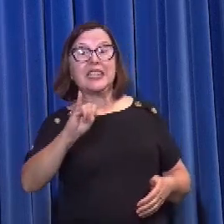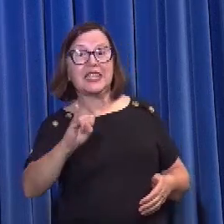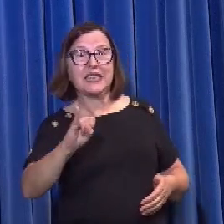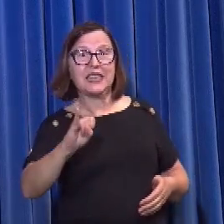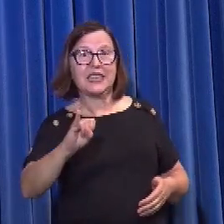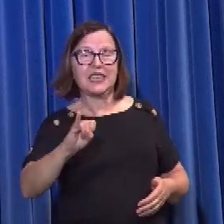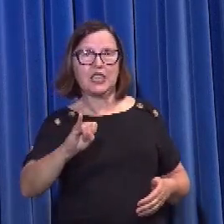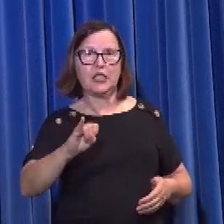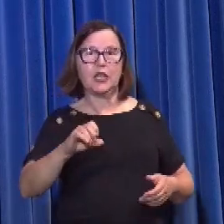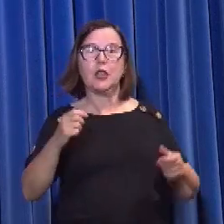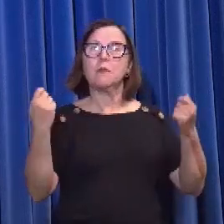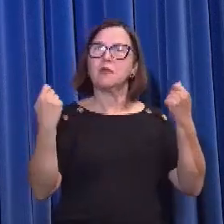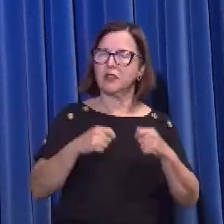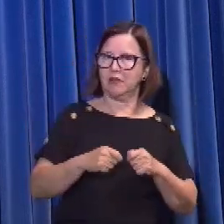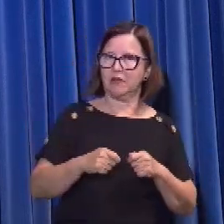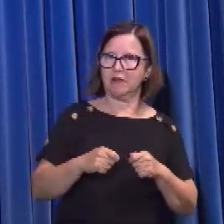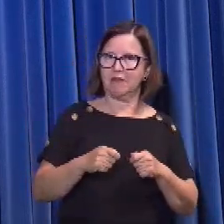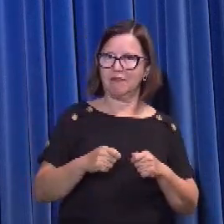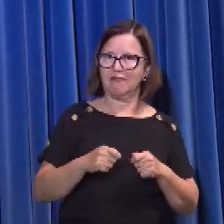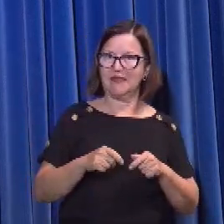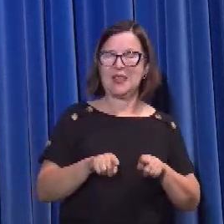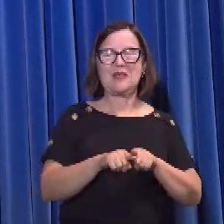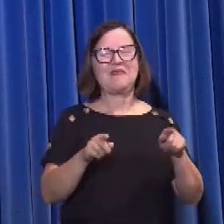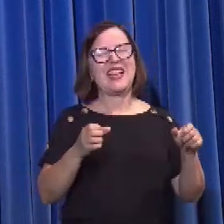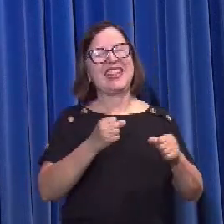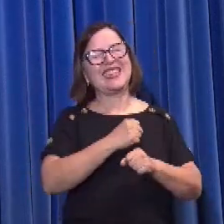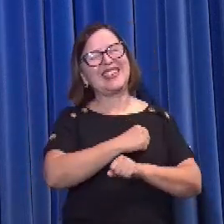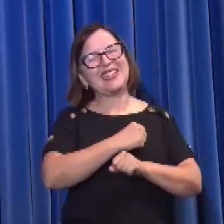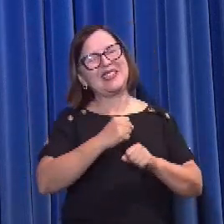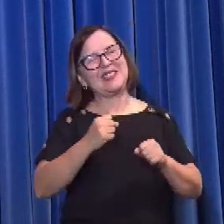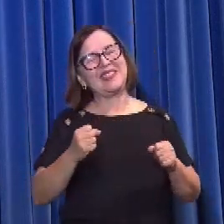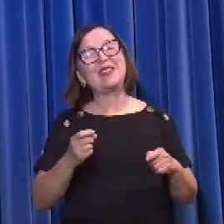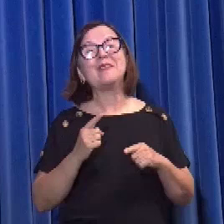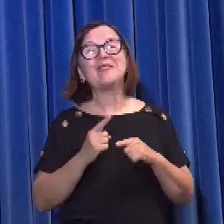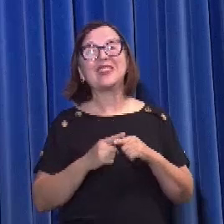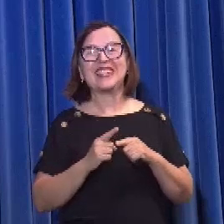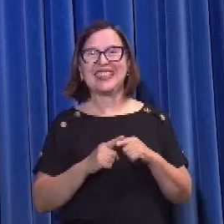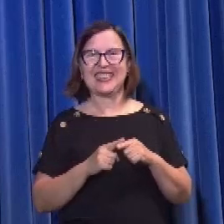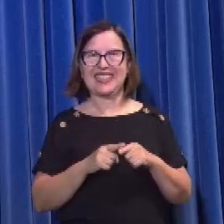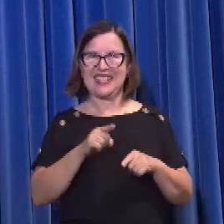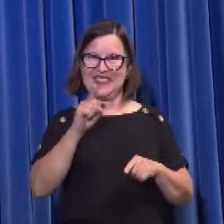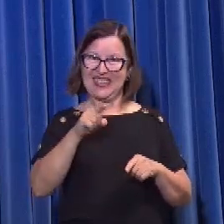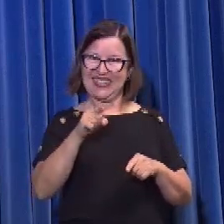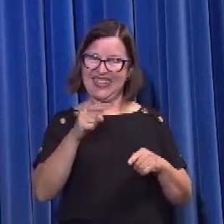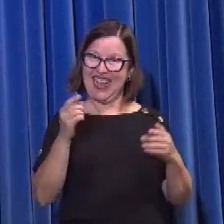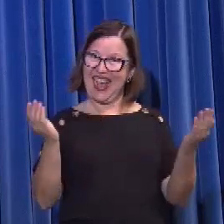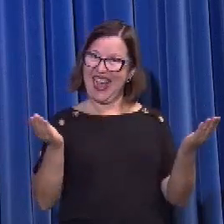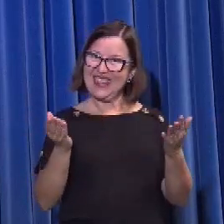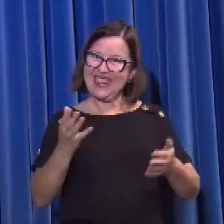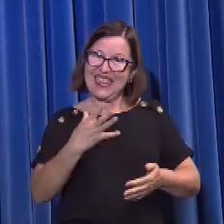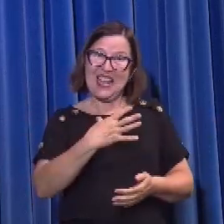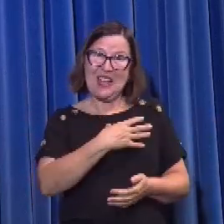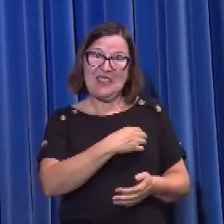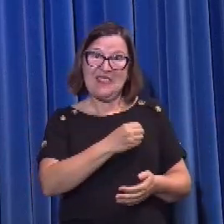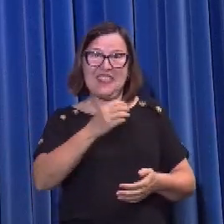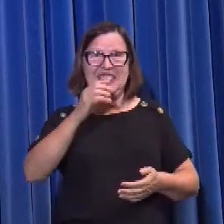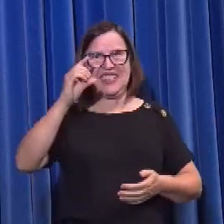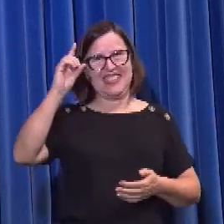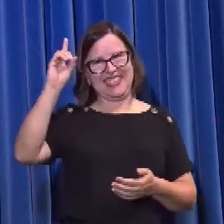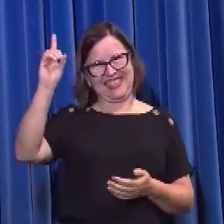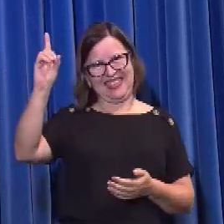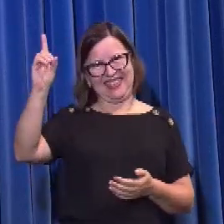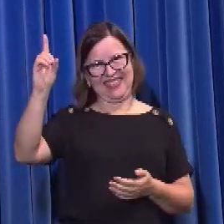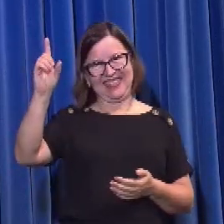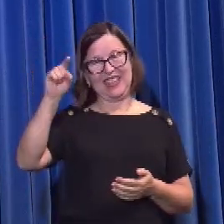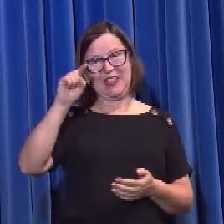Mas não é possível. Por quê? Porque você está numa posição diferente. Você agora é filho de Deus. Você